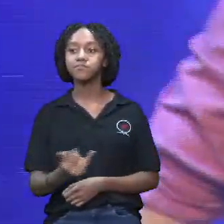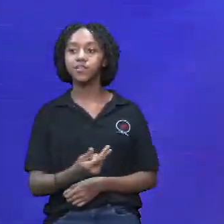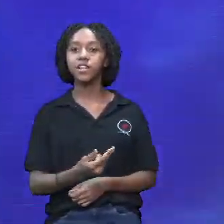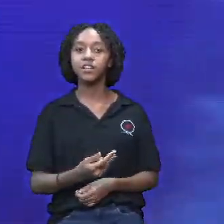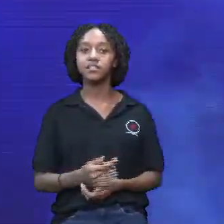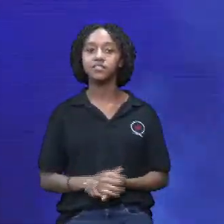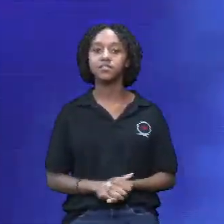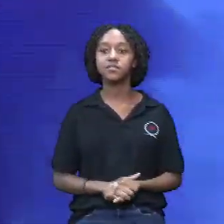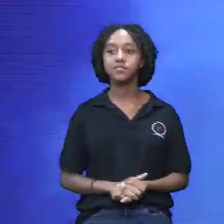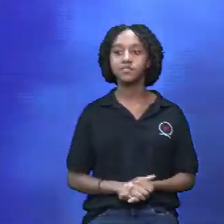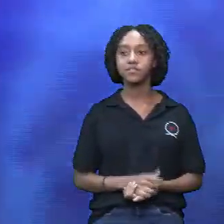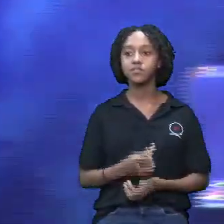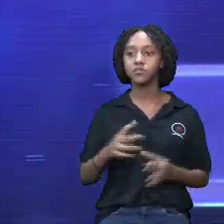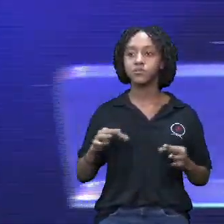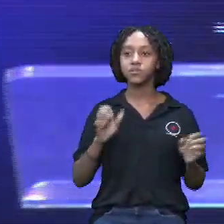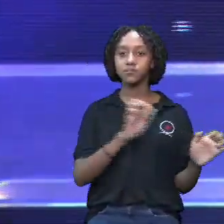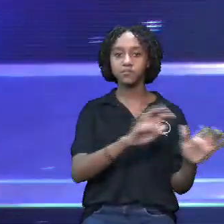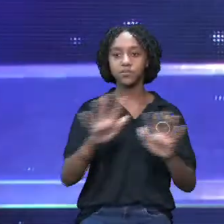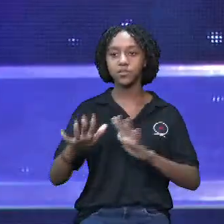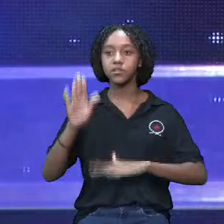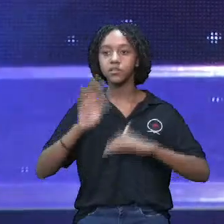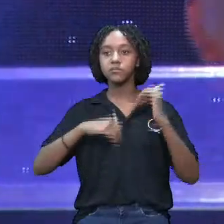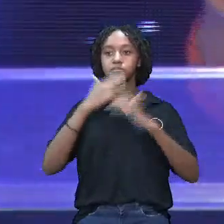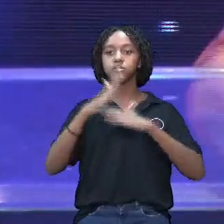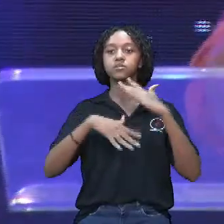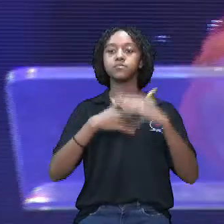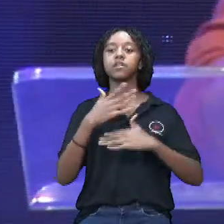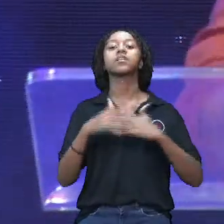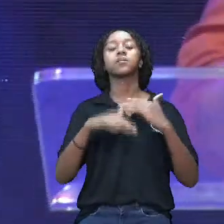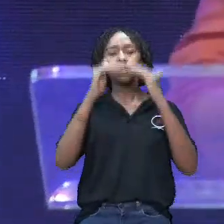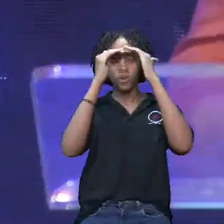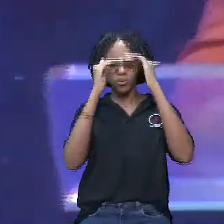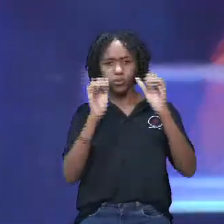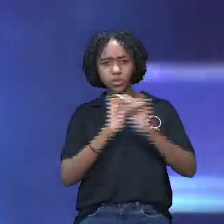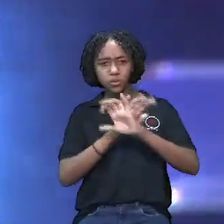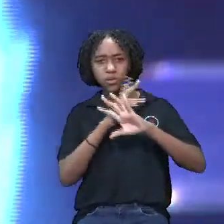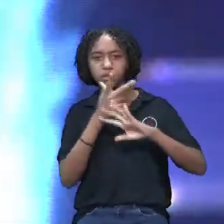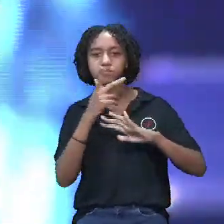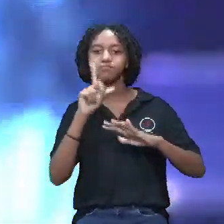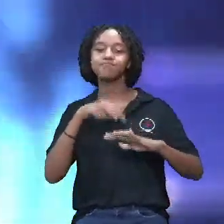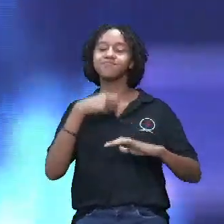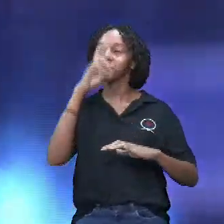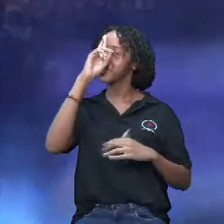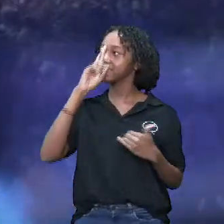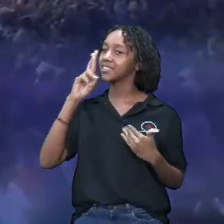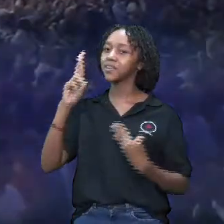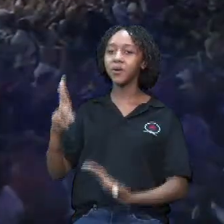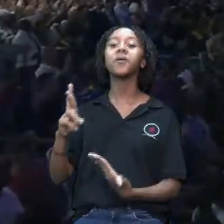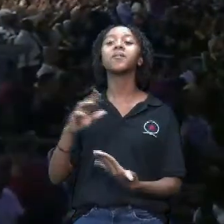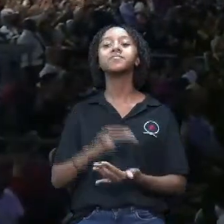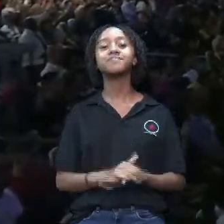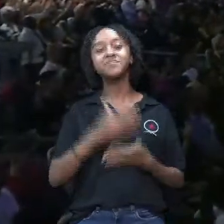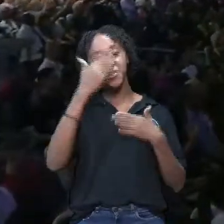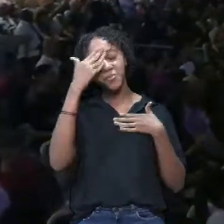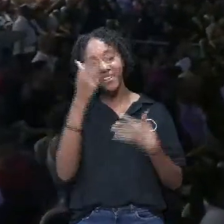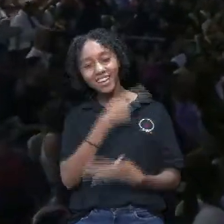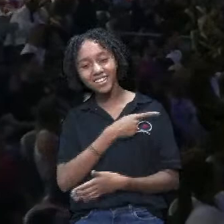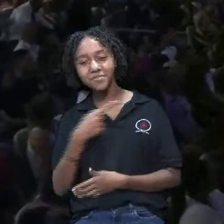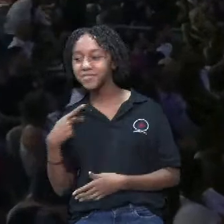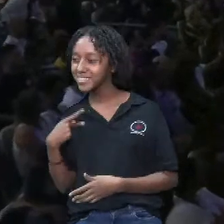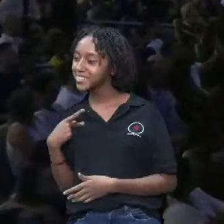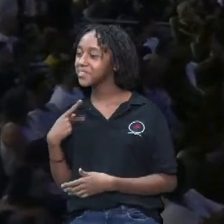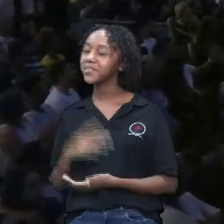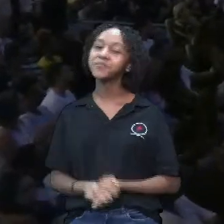você colocar a mão, prospere para a honra e glória do nosso Senhor. Muito obrigada, pastor.